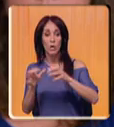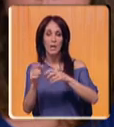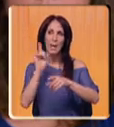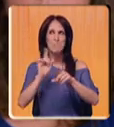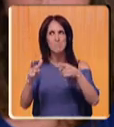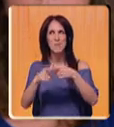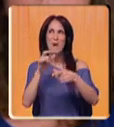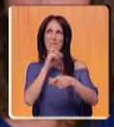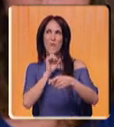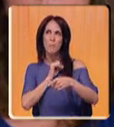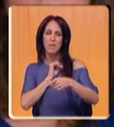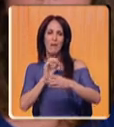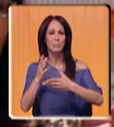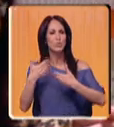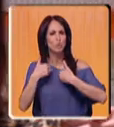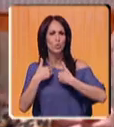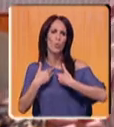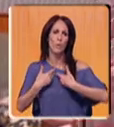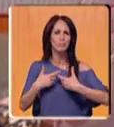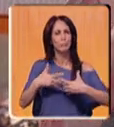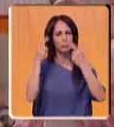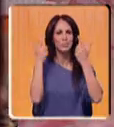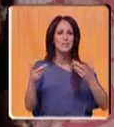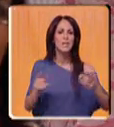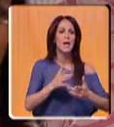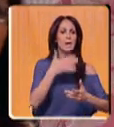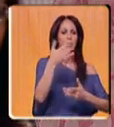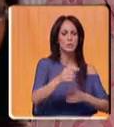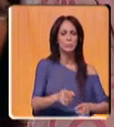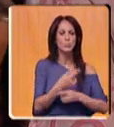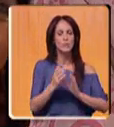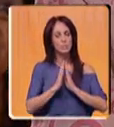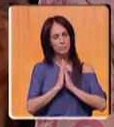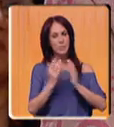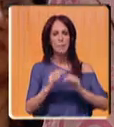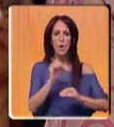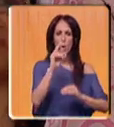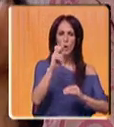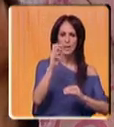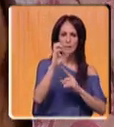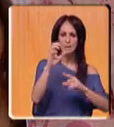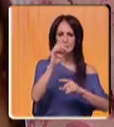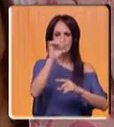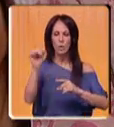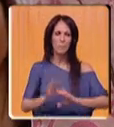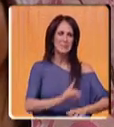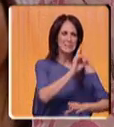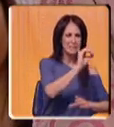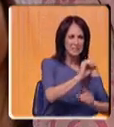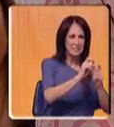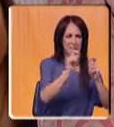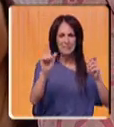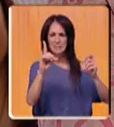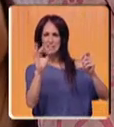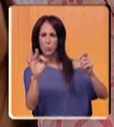prima-avó. Depois, a próxima canção é a Oração, mas entre 60 e 64,